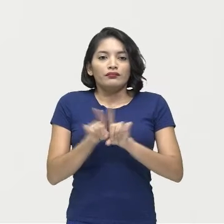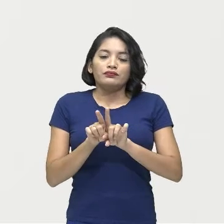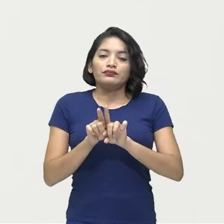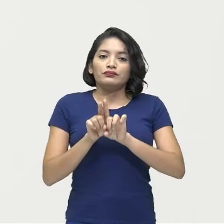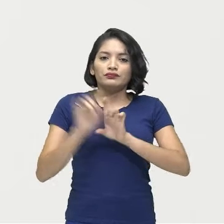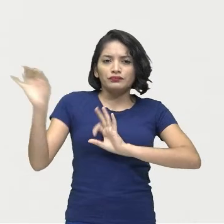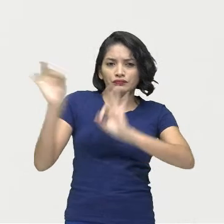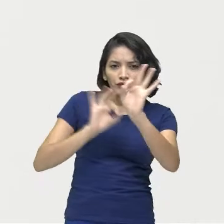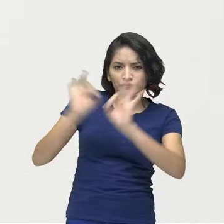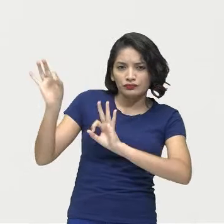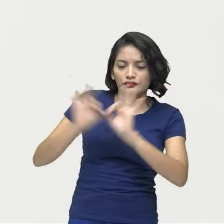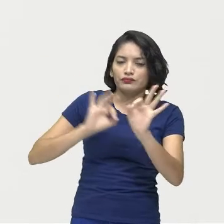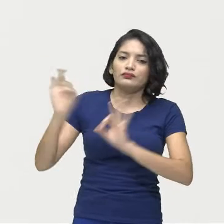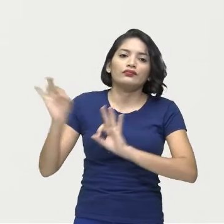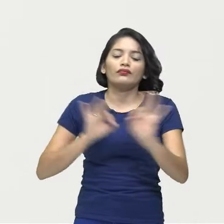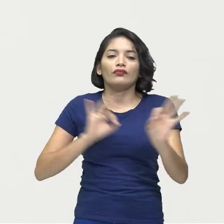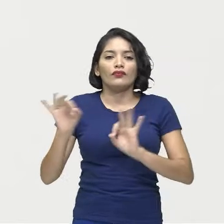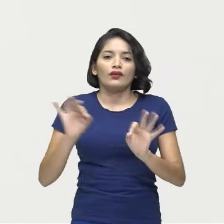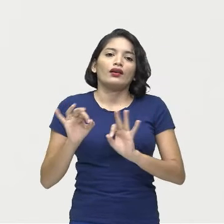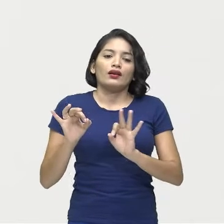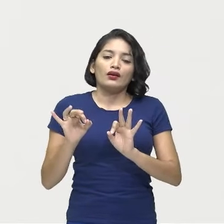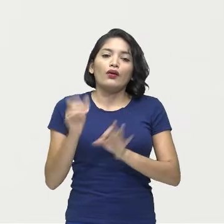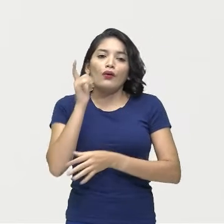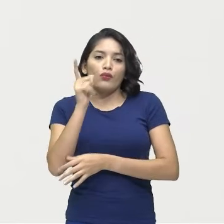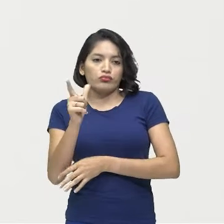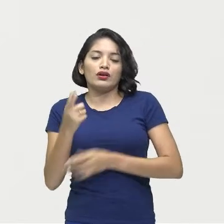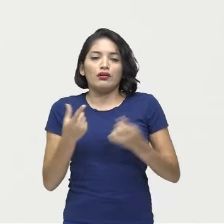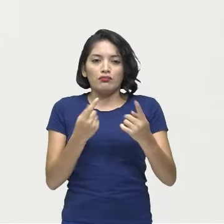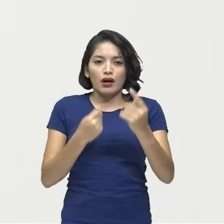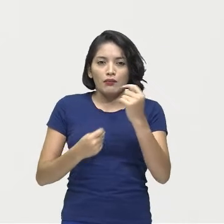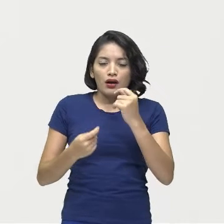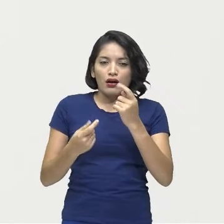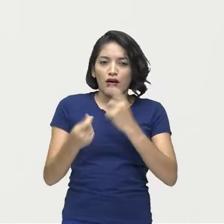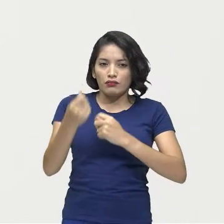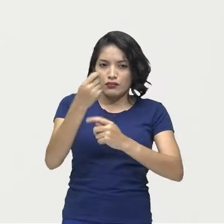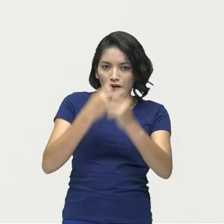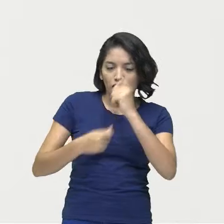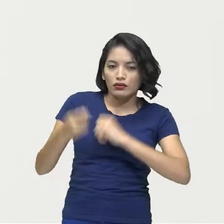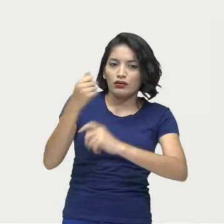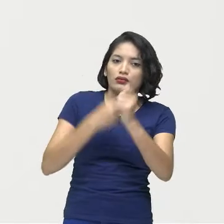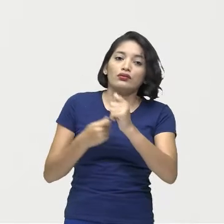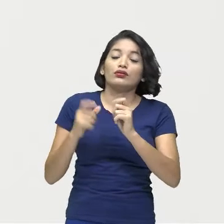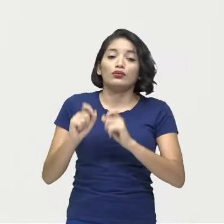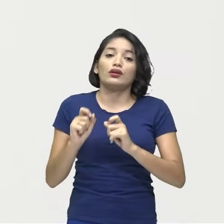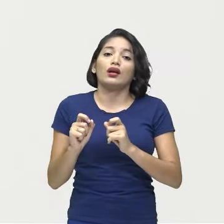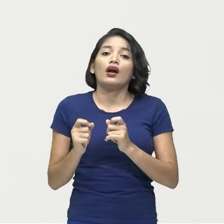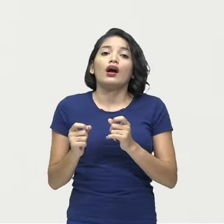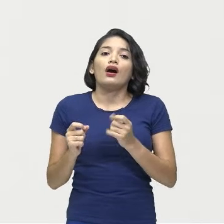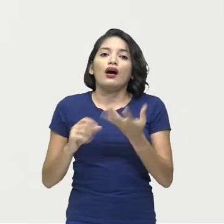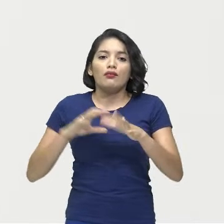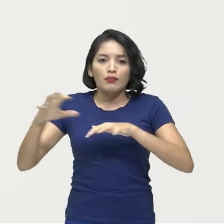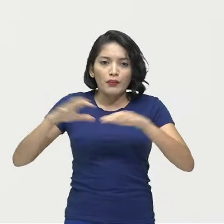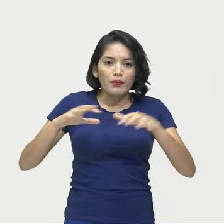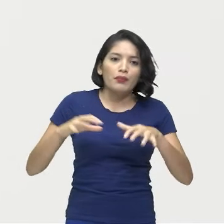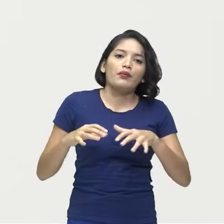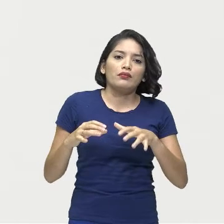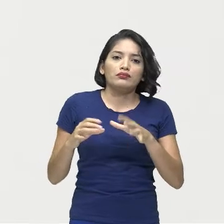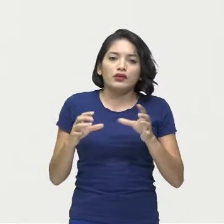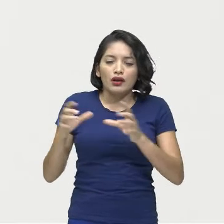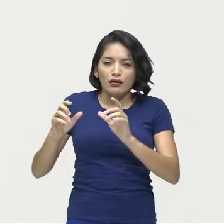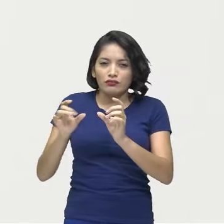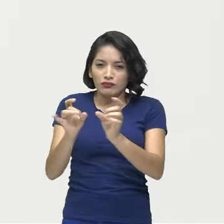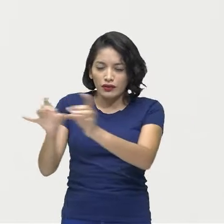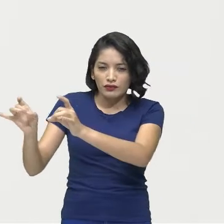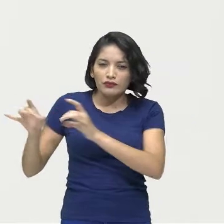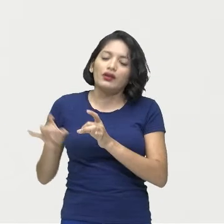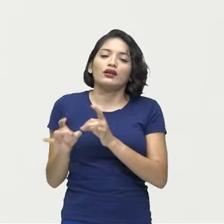de recuperação econômica, que ficou chamado como NEP, que vai ser a formação de pequenas propriedades, comércio e venda de produtos, a medida